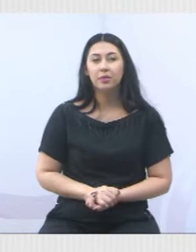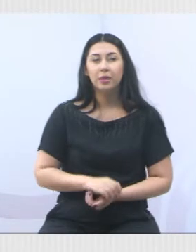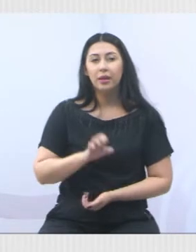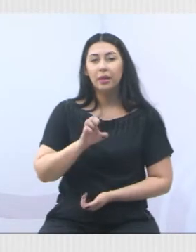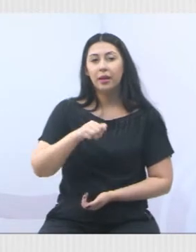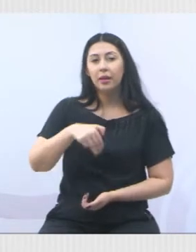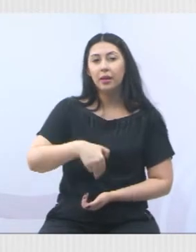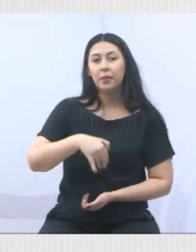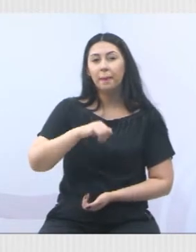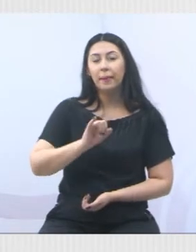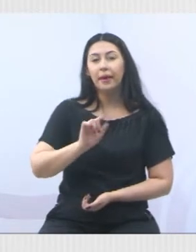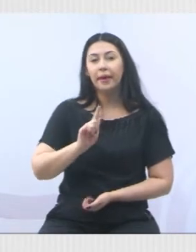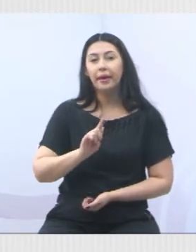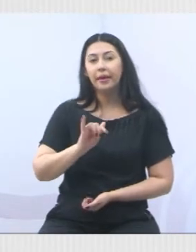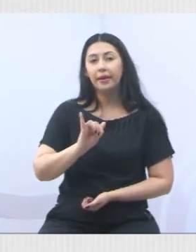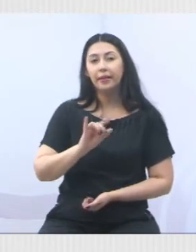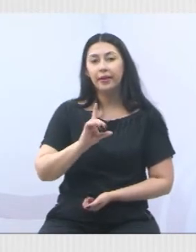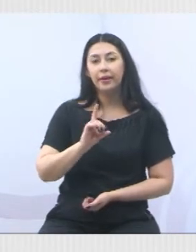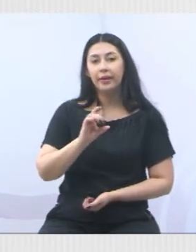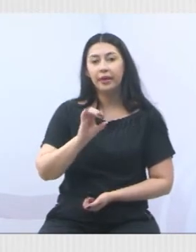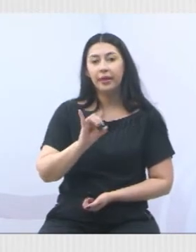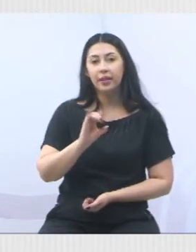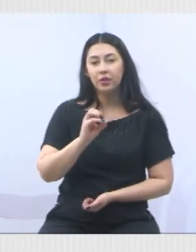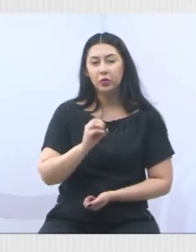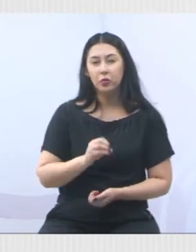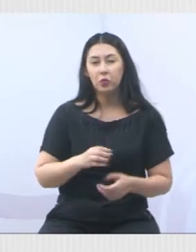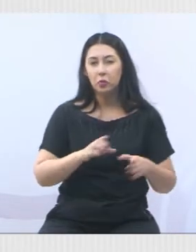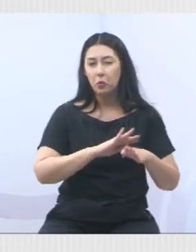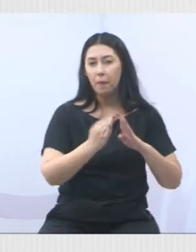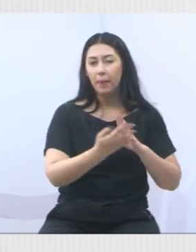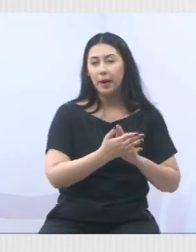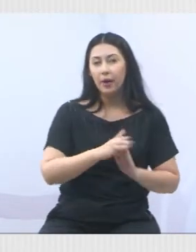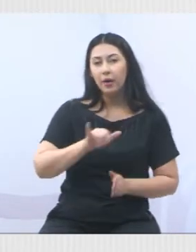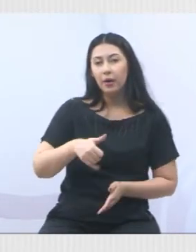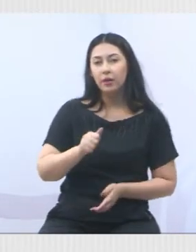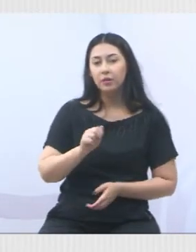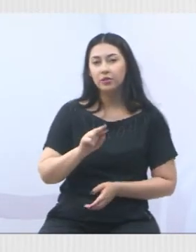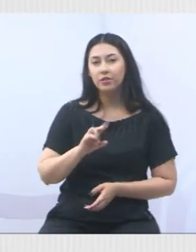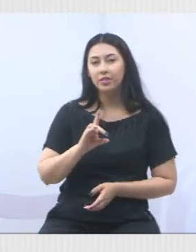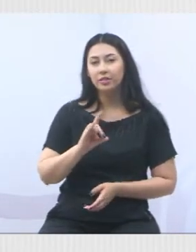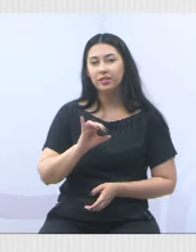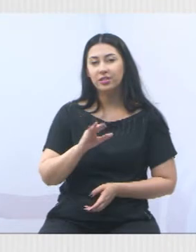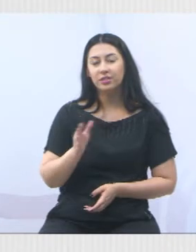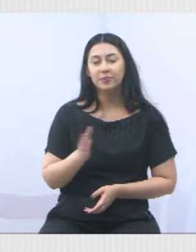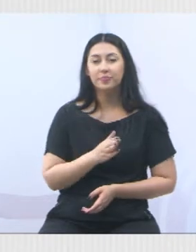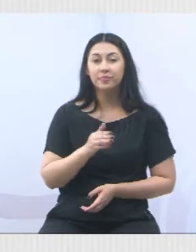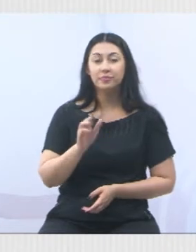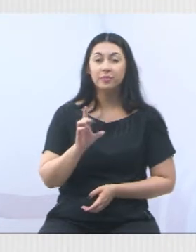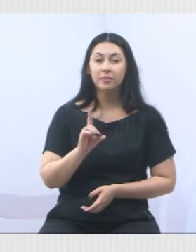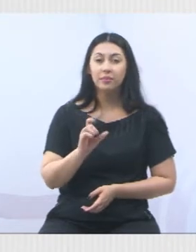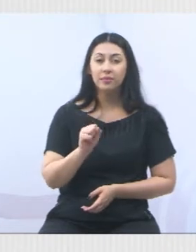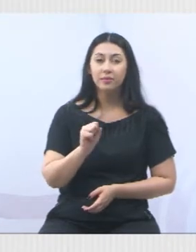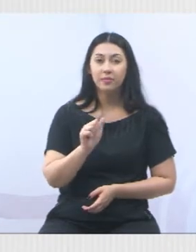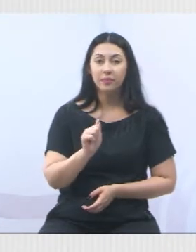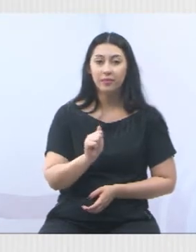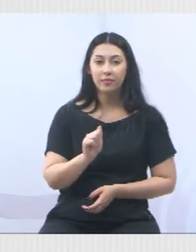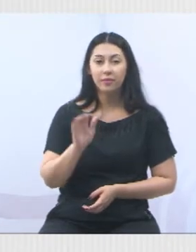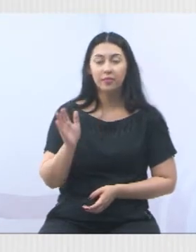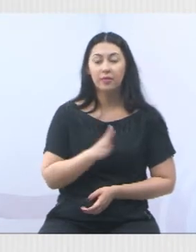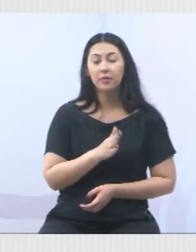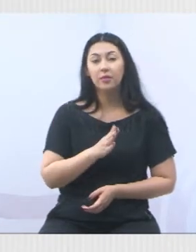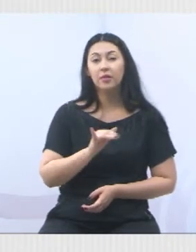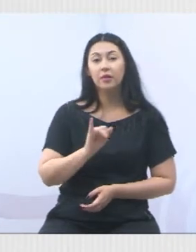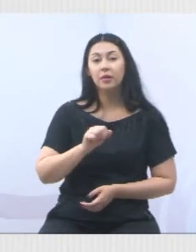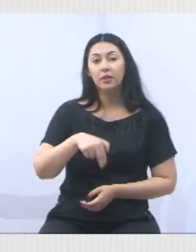Emigídio Pereira de Mesquita, no bairro Jardim das Indústrias. Sinalização de lombada. À noite